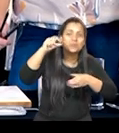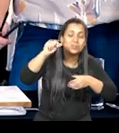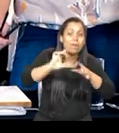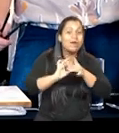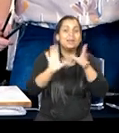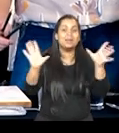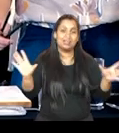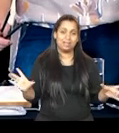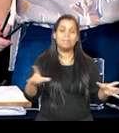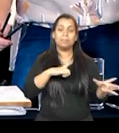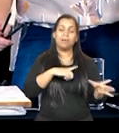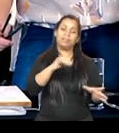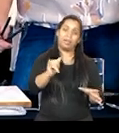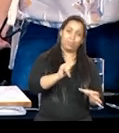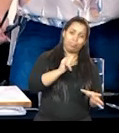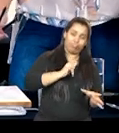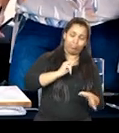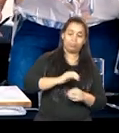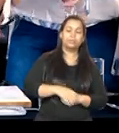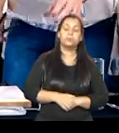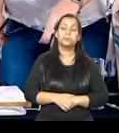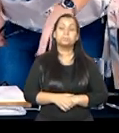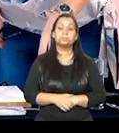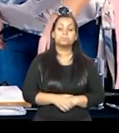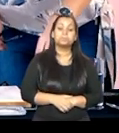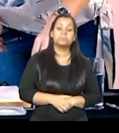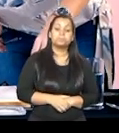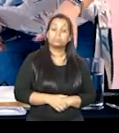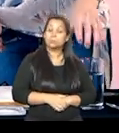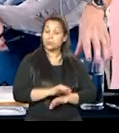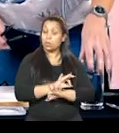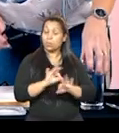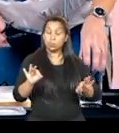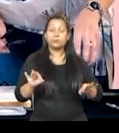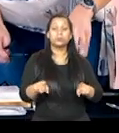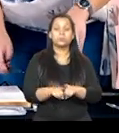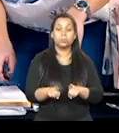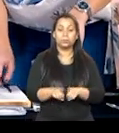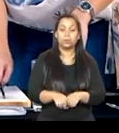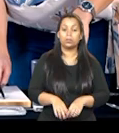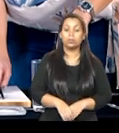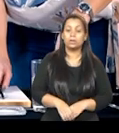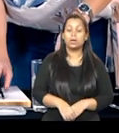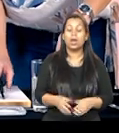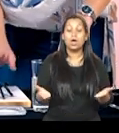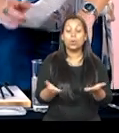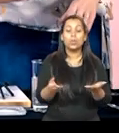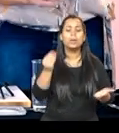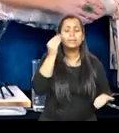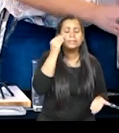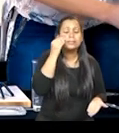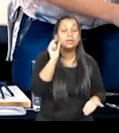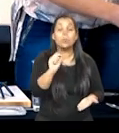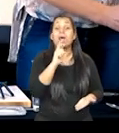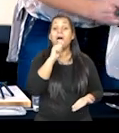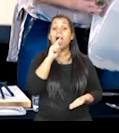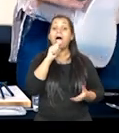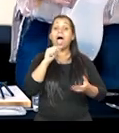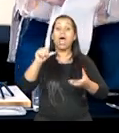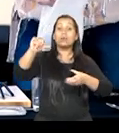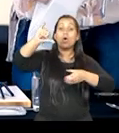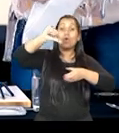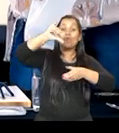livres para gerar a carga elétrica. É um excelente condutor também. Vamos agora testar a água com